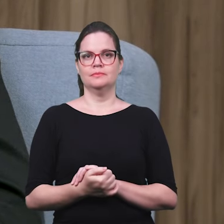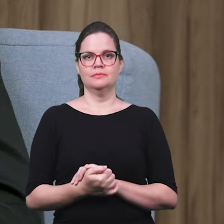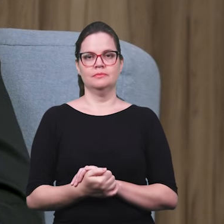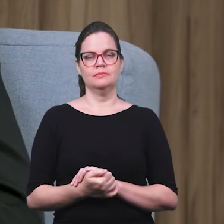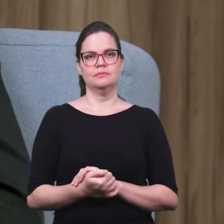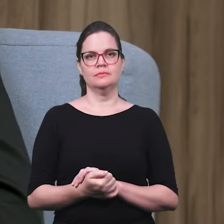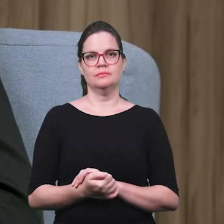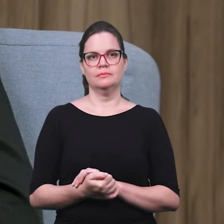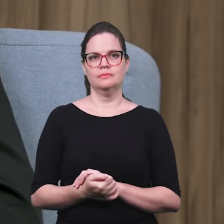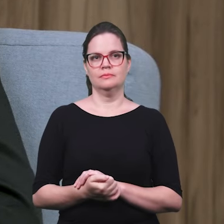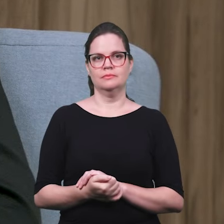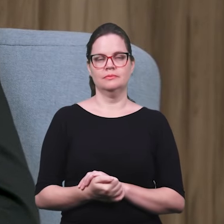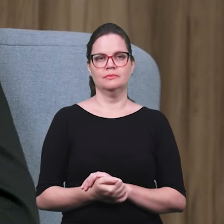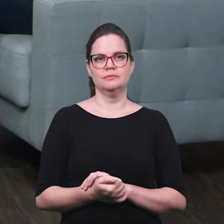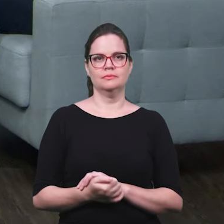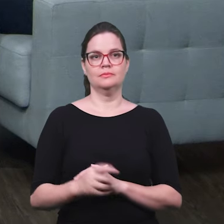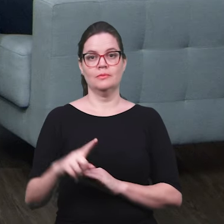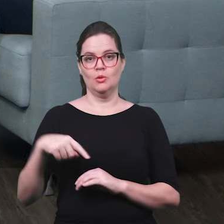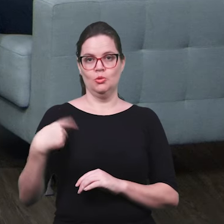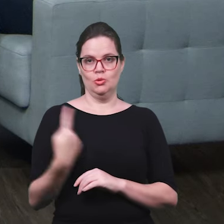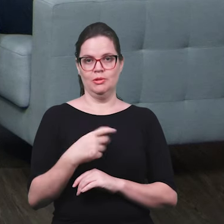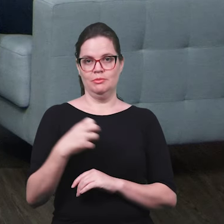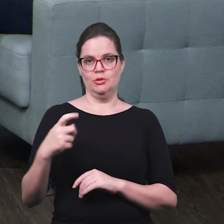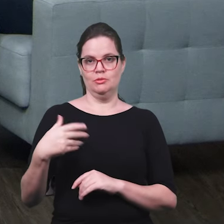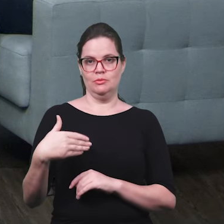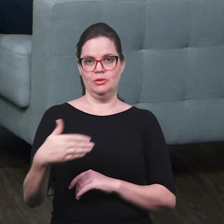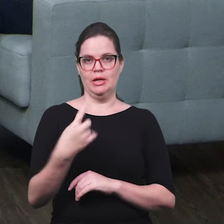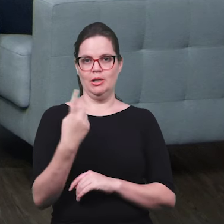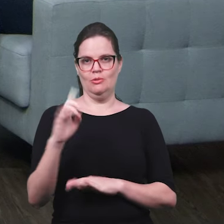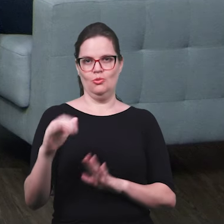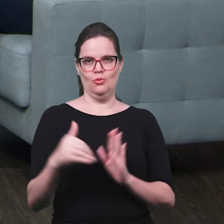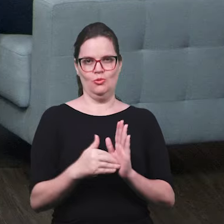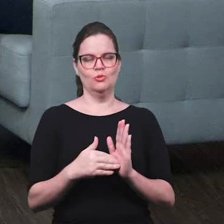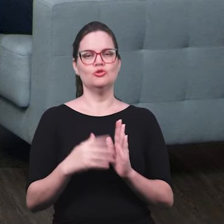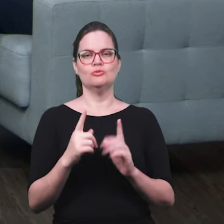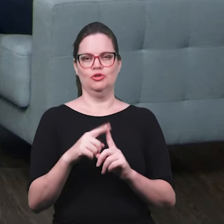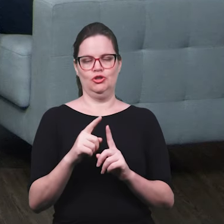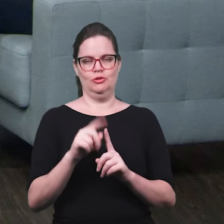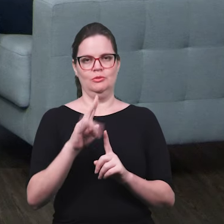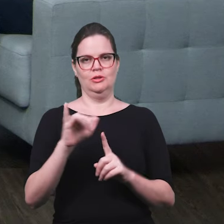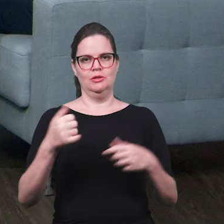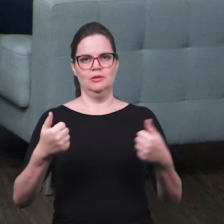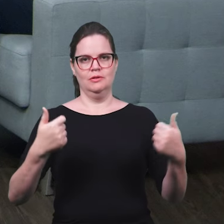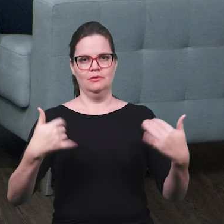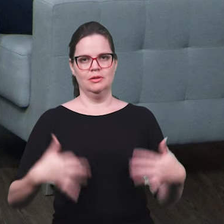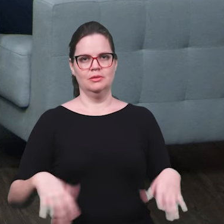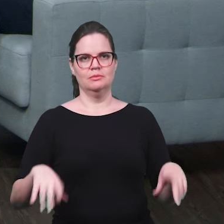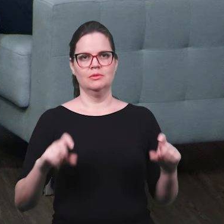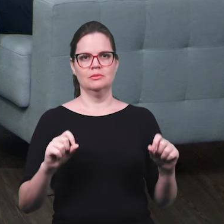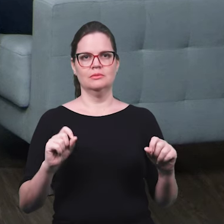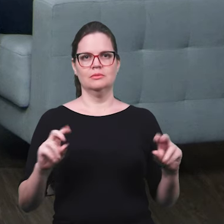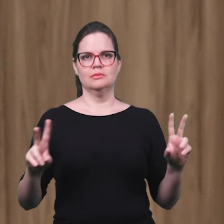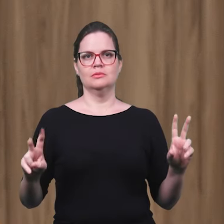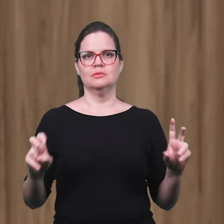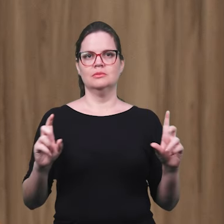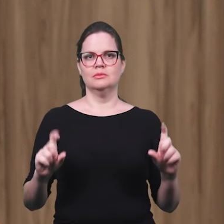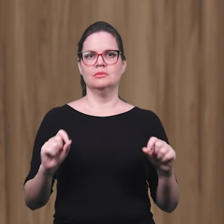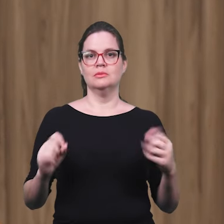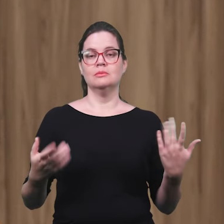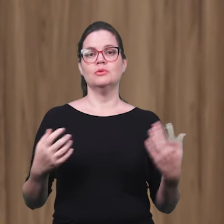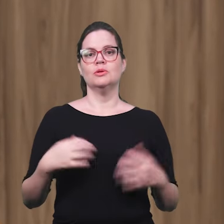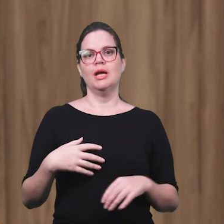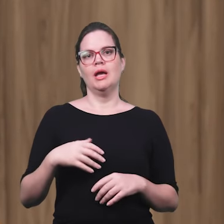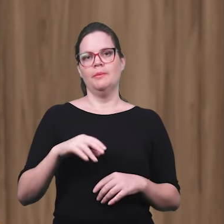ainda vamos falar sobre forma de cuidado. O nosso próximo episódio é a nossa última forma de cuidado que nós vamos falar, né, Pastor Abel? Que é